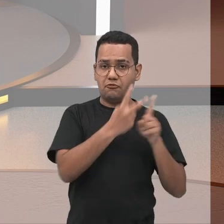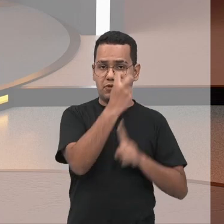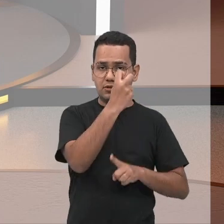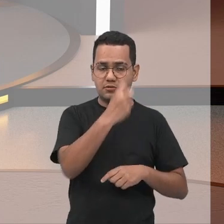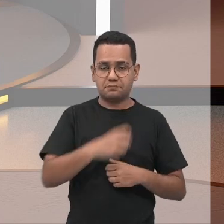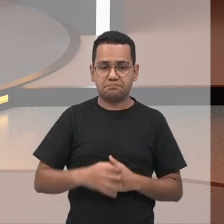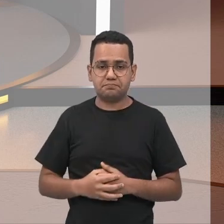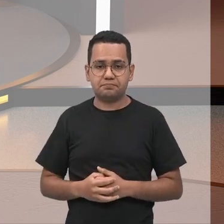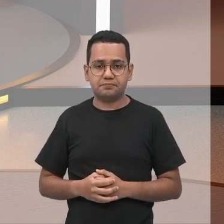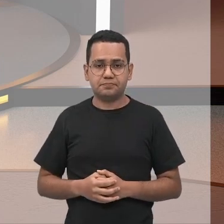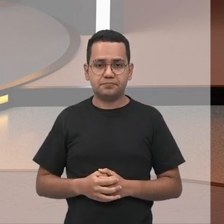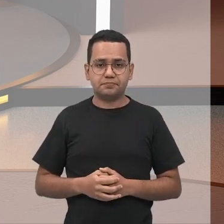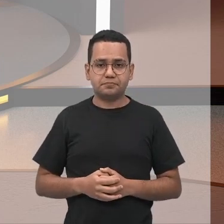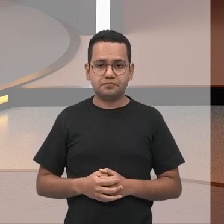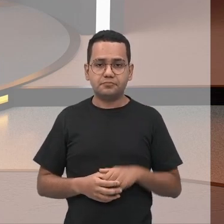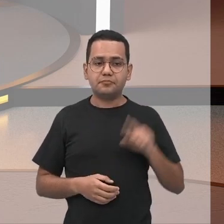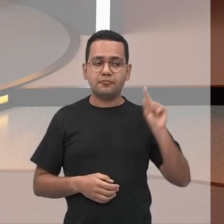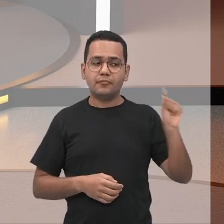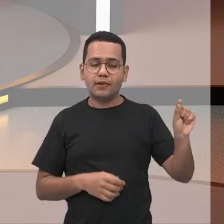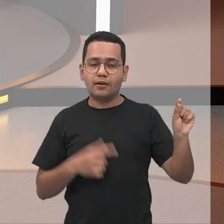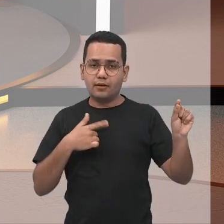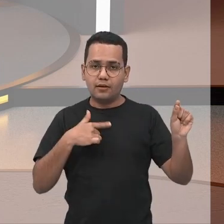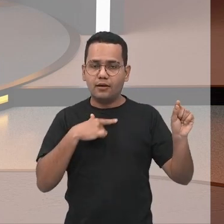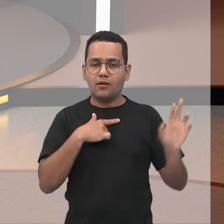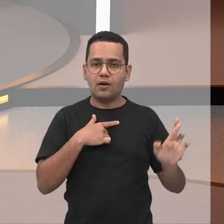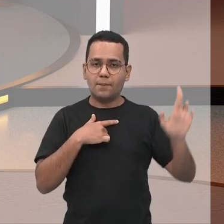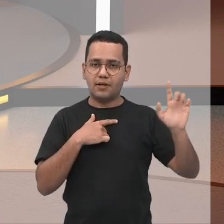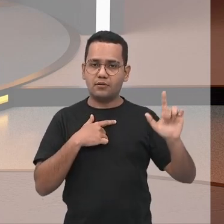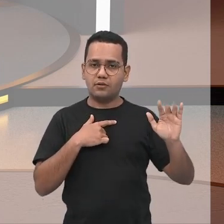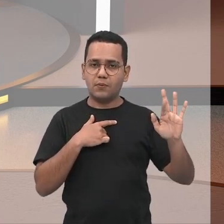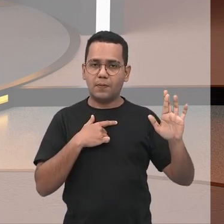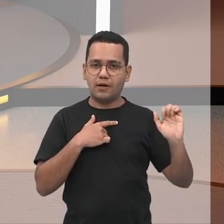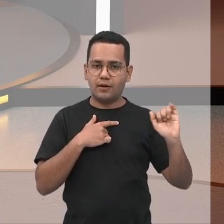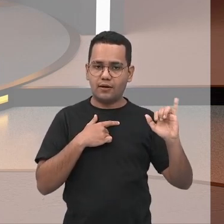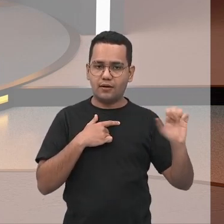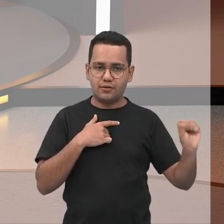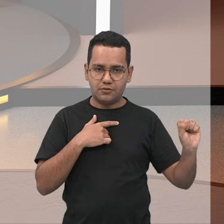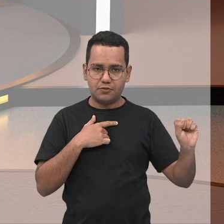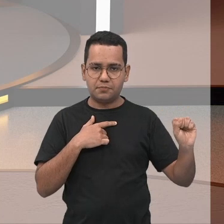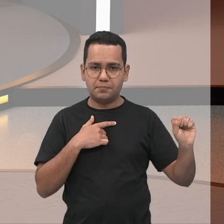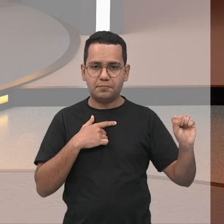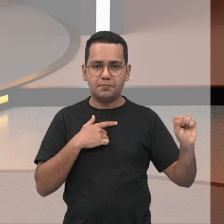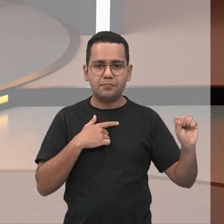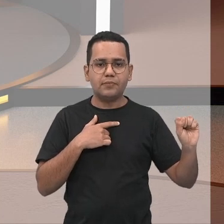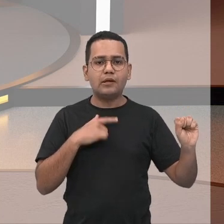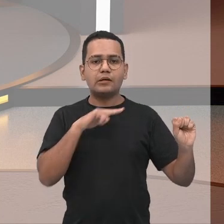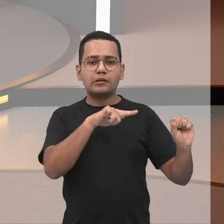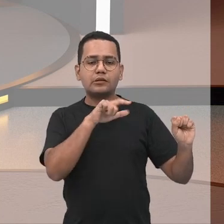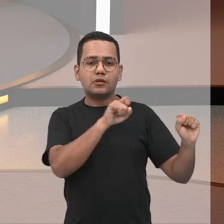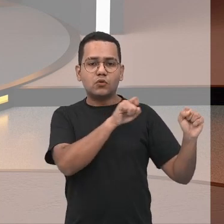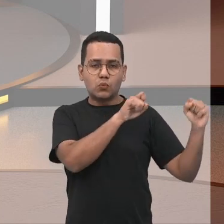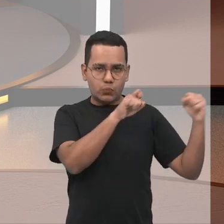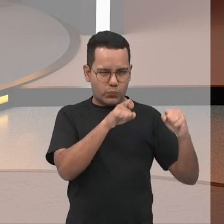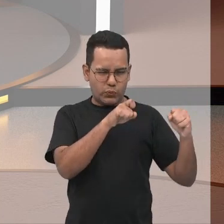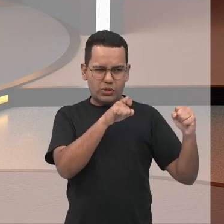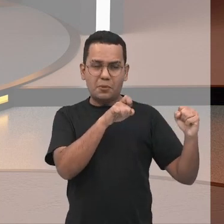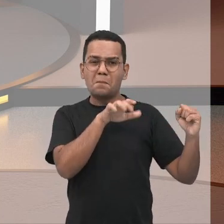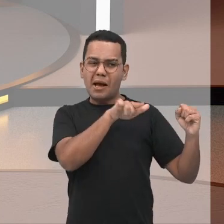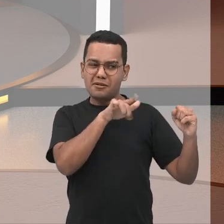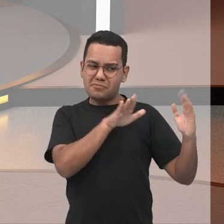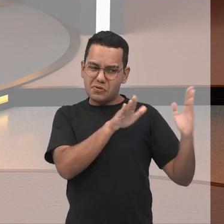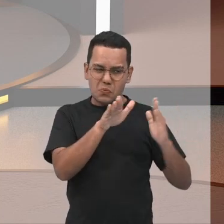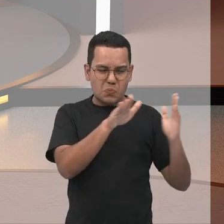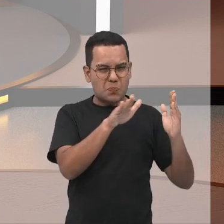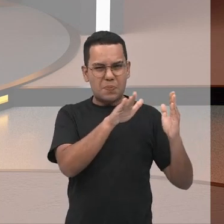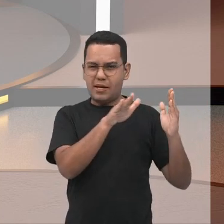aí Feijó vai representando os liberais moderados, assumiu o poder num período de muita